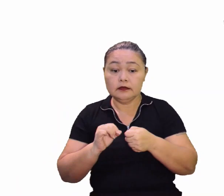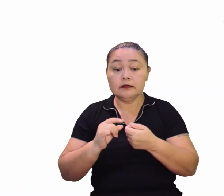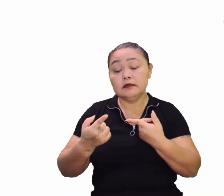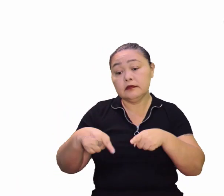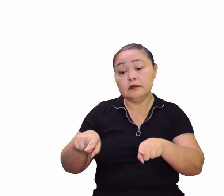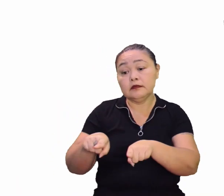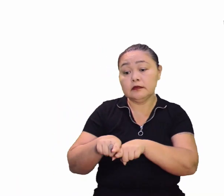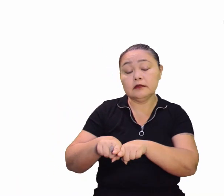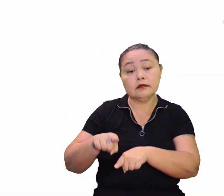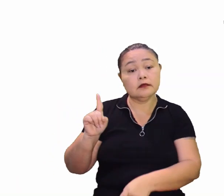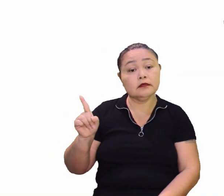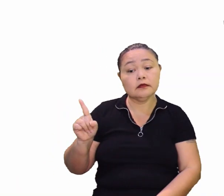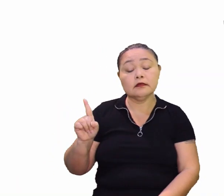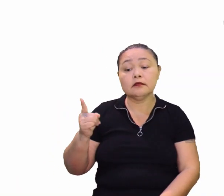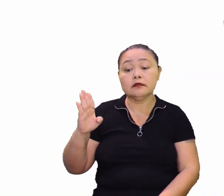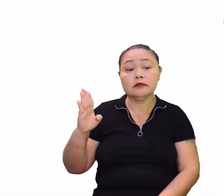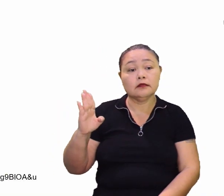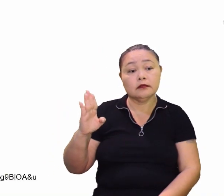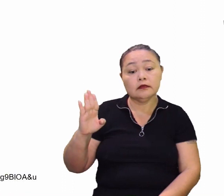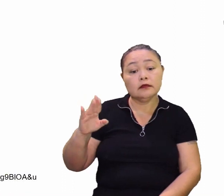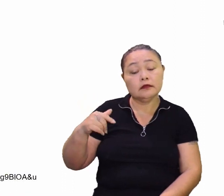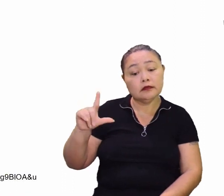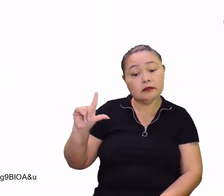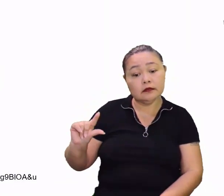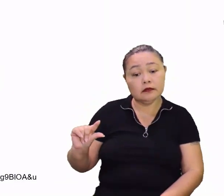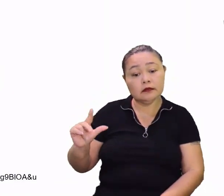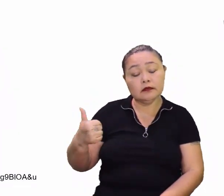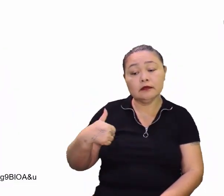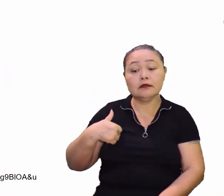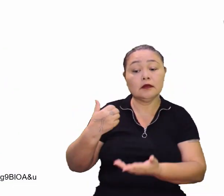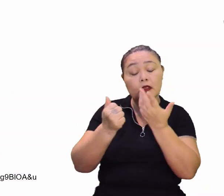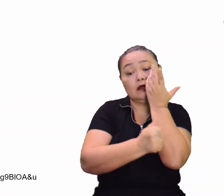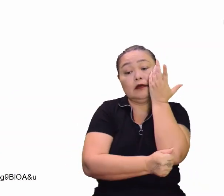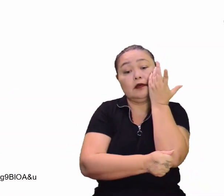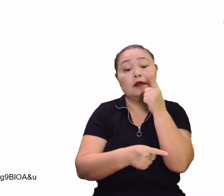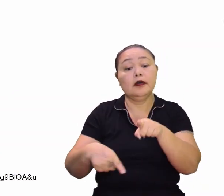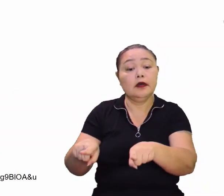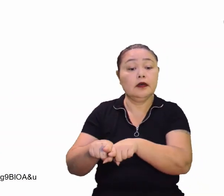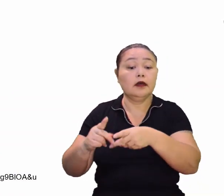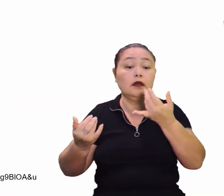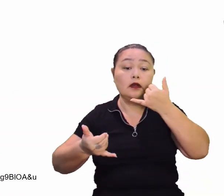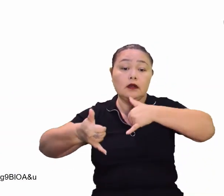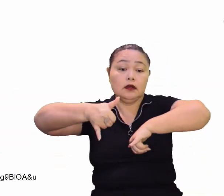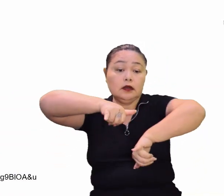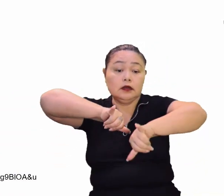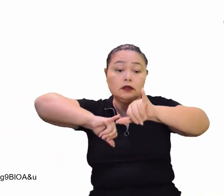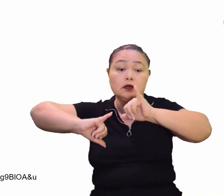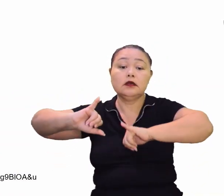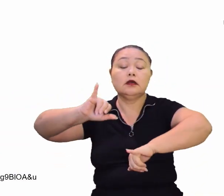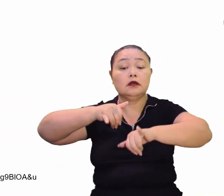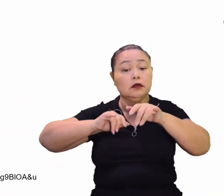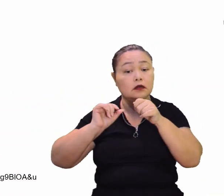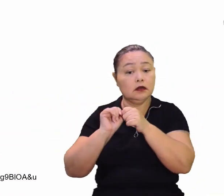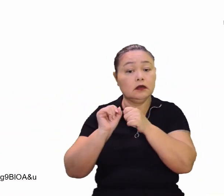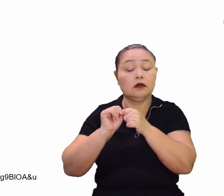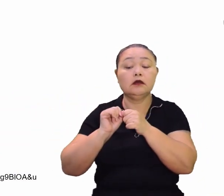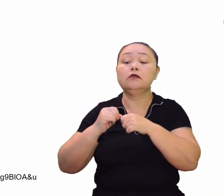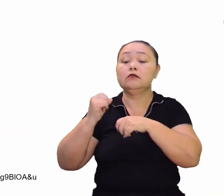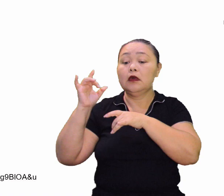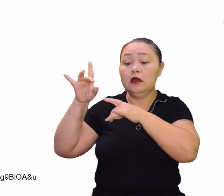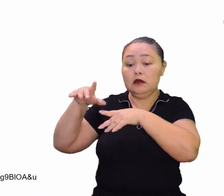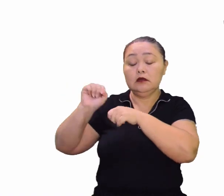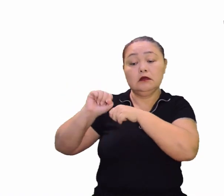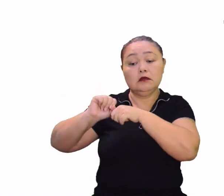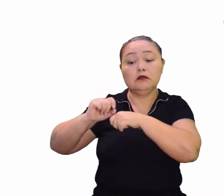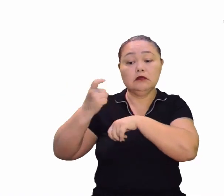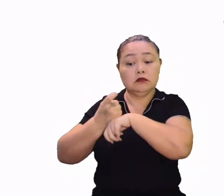que, inclusive, esse biológico vai dar menos, vai dar uma desenteria e tal, mas esse químico aqui, ó, resíduos sólidos,